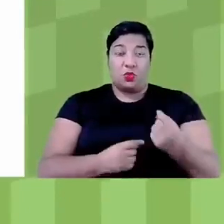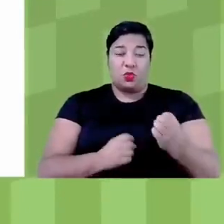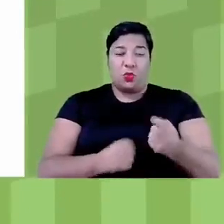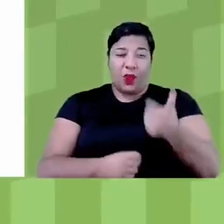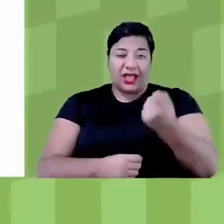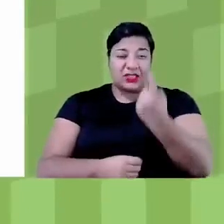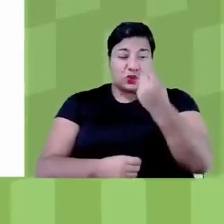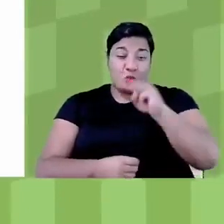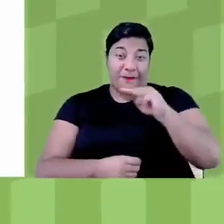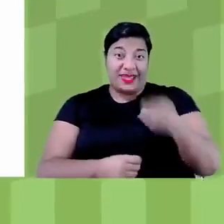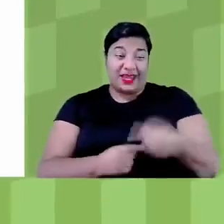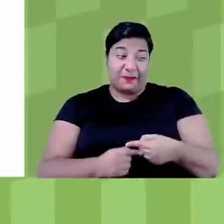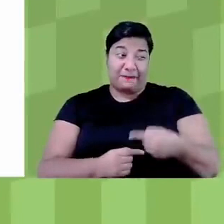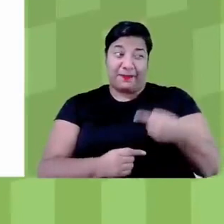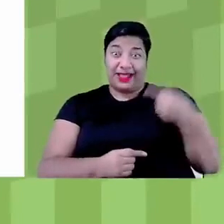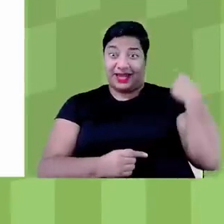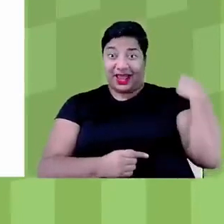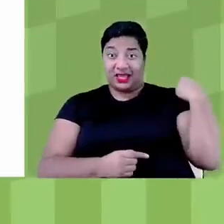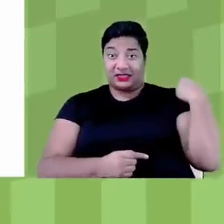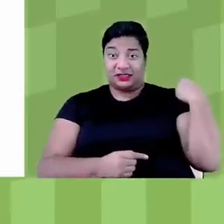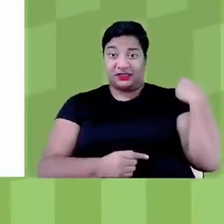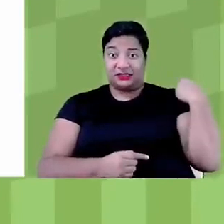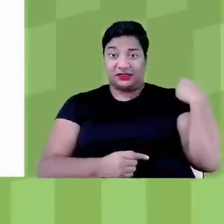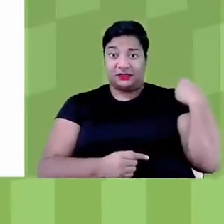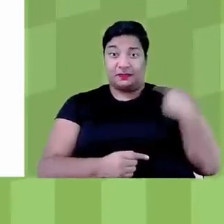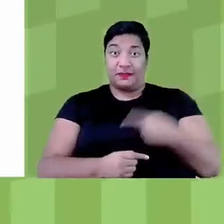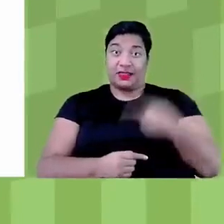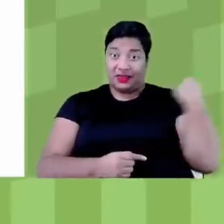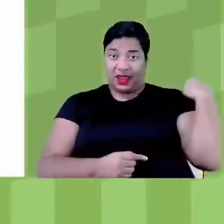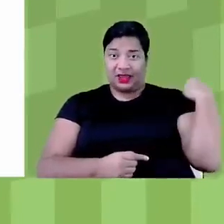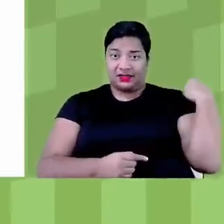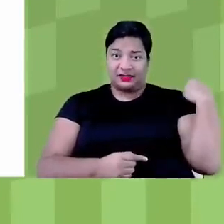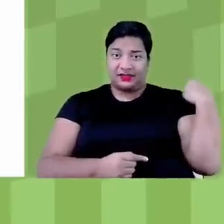presente, né? E aqui,